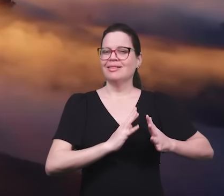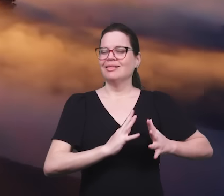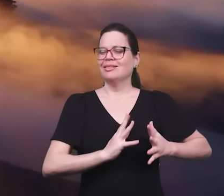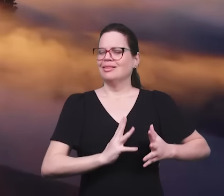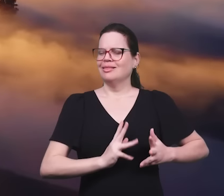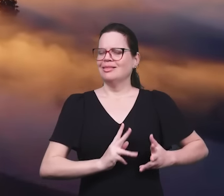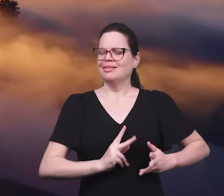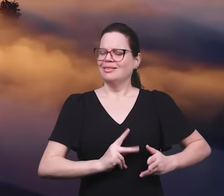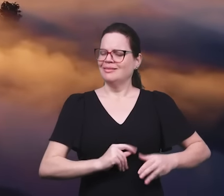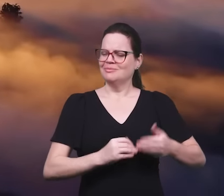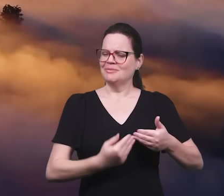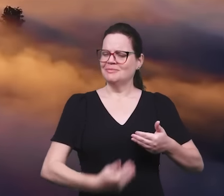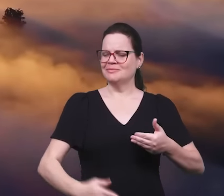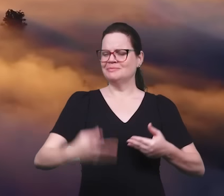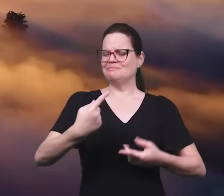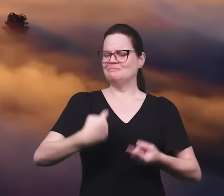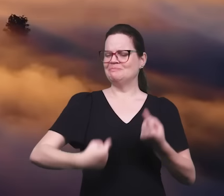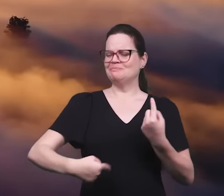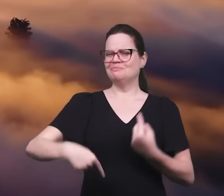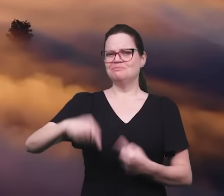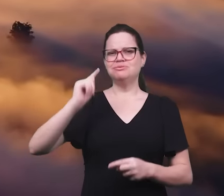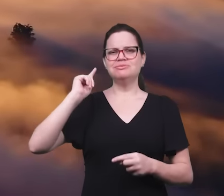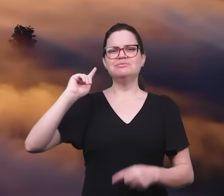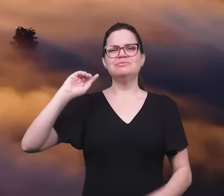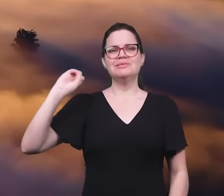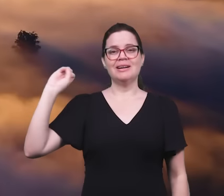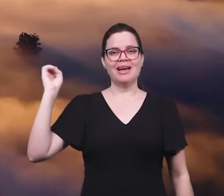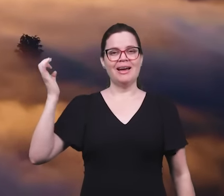Ele faz nascer a luz,